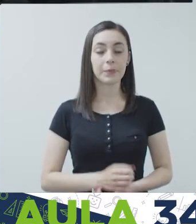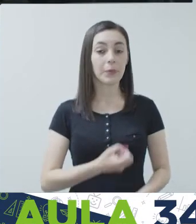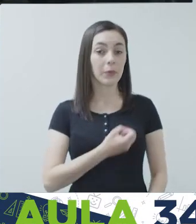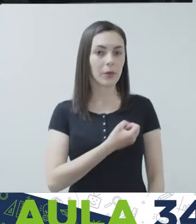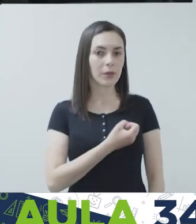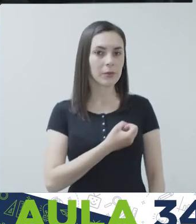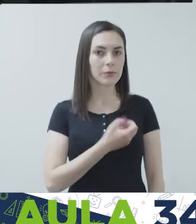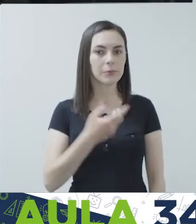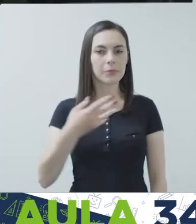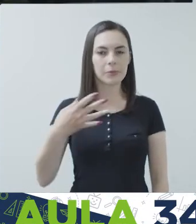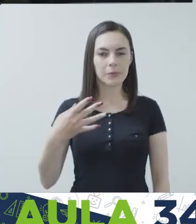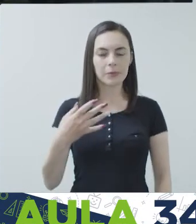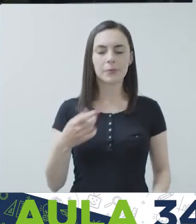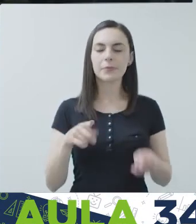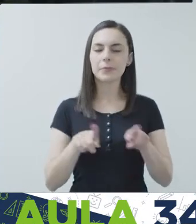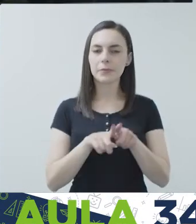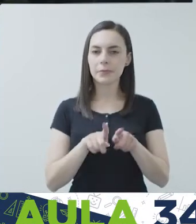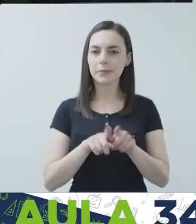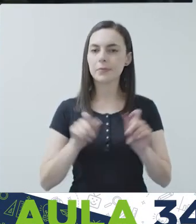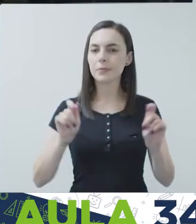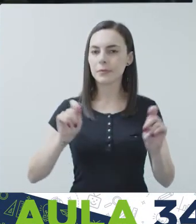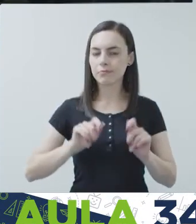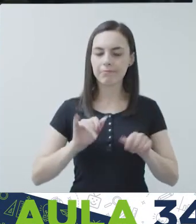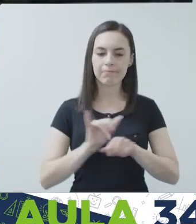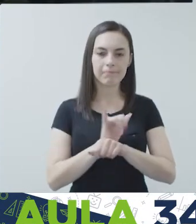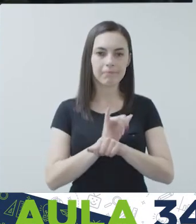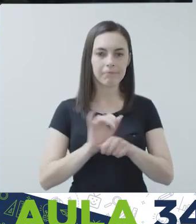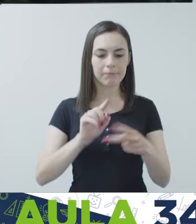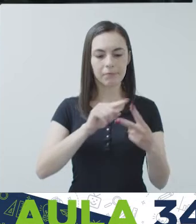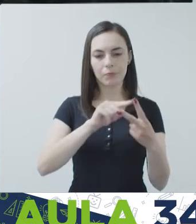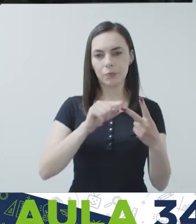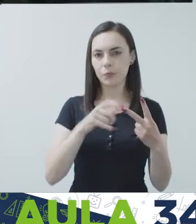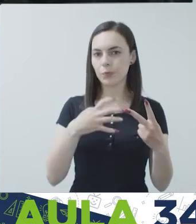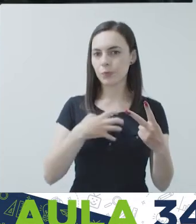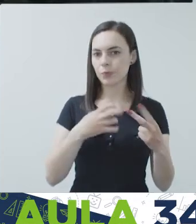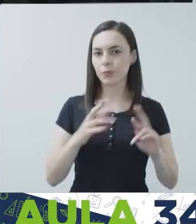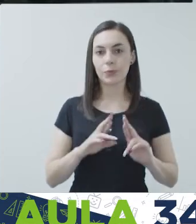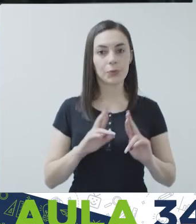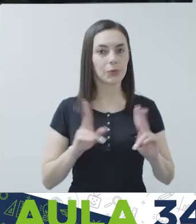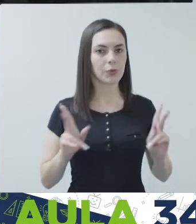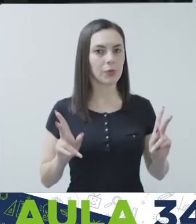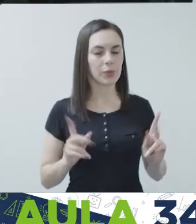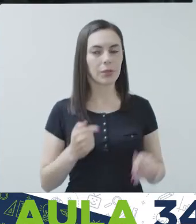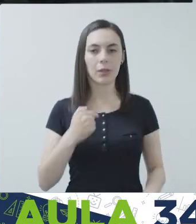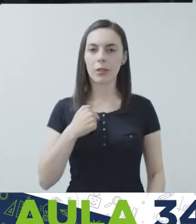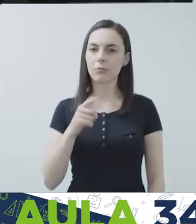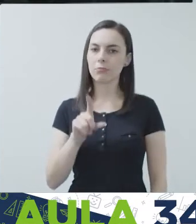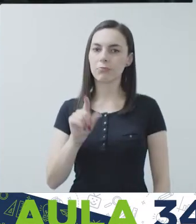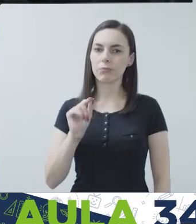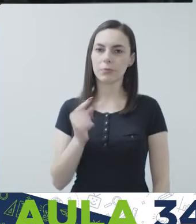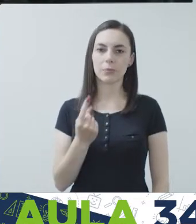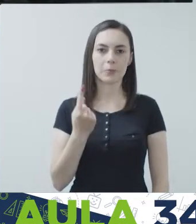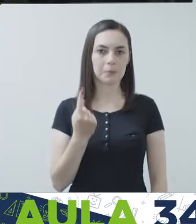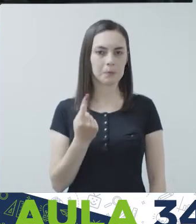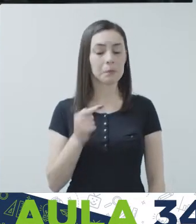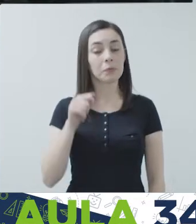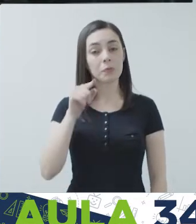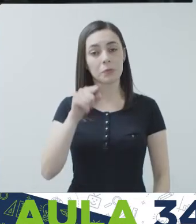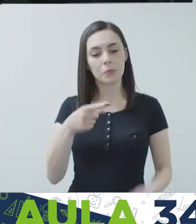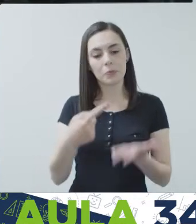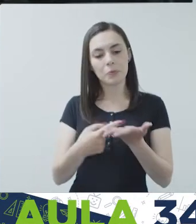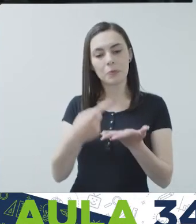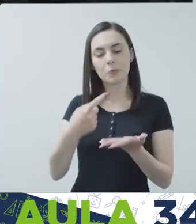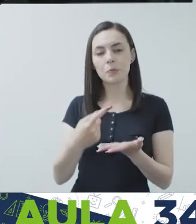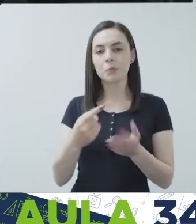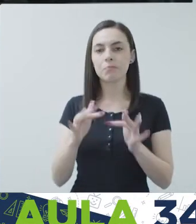4 também a gente pode fazer ele de duas formas. E a professora Márcia trouxe uma aqui para vocês. Combinem como é que vocês